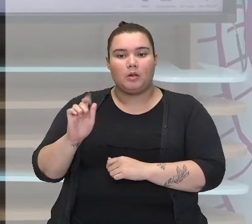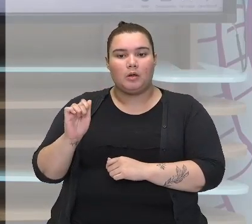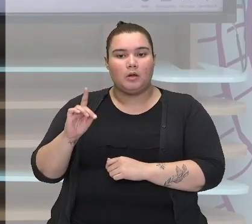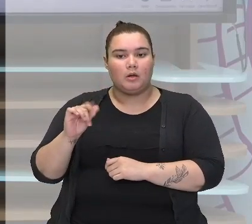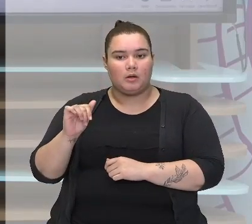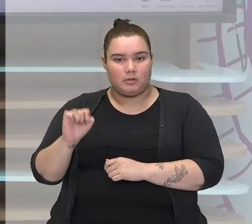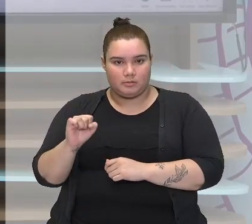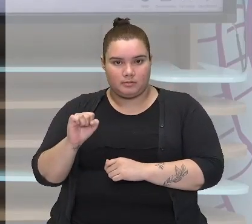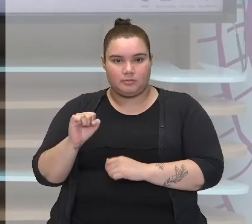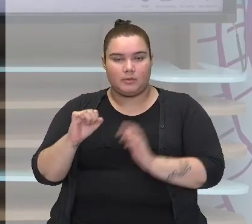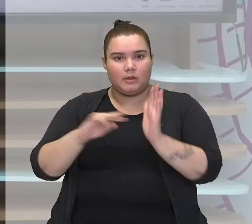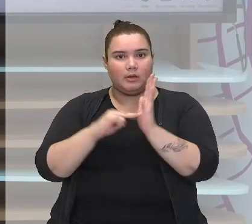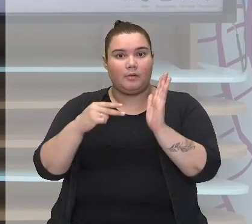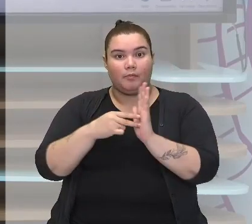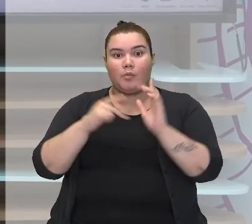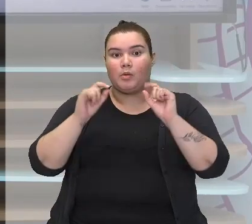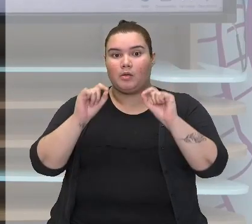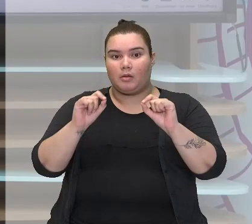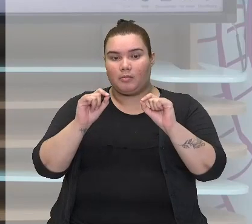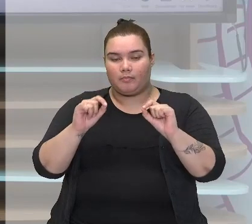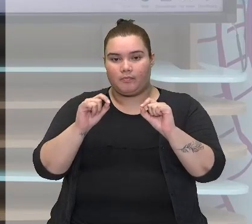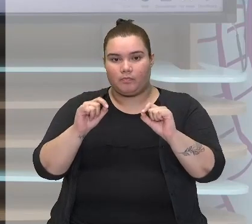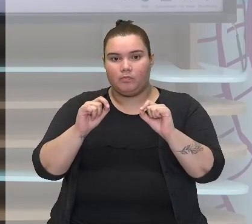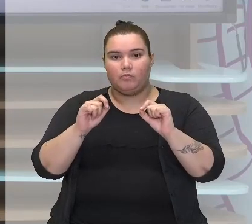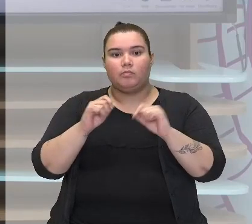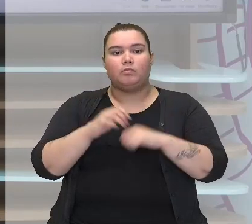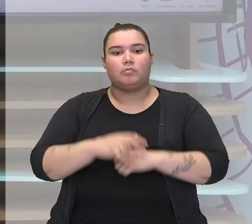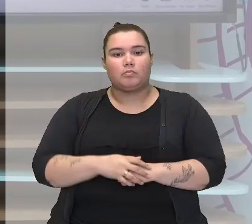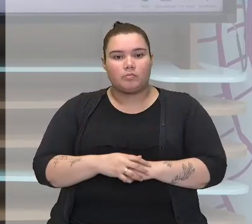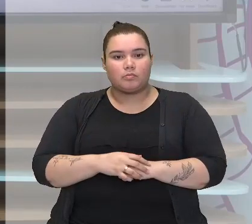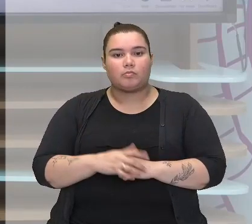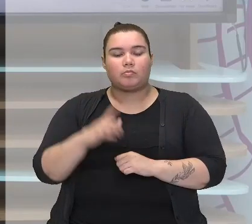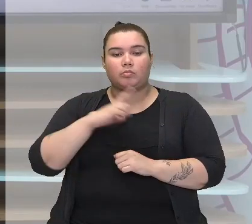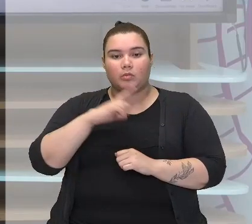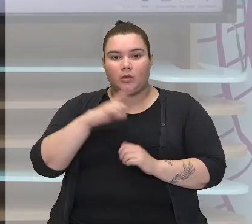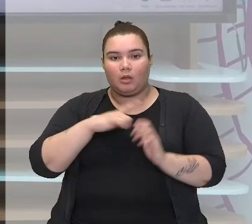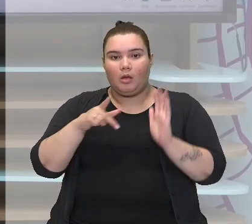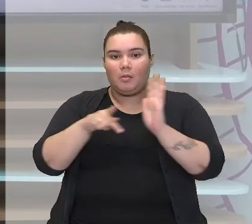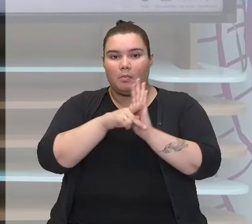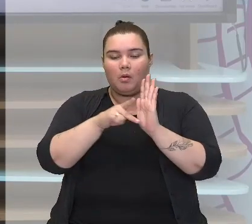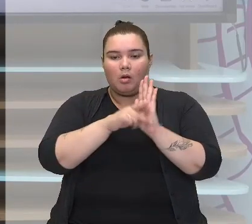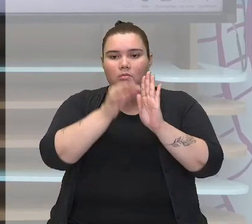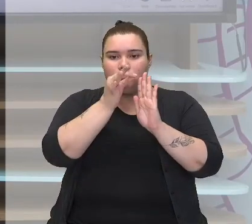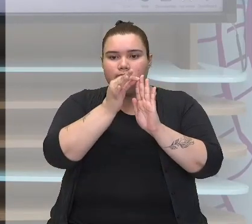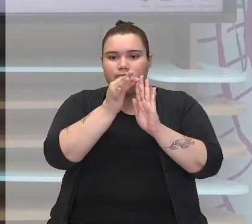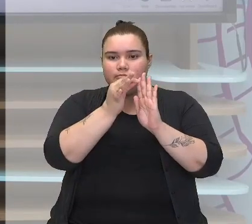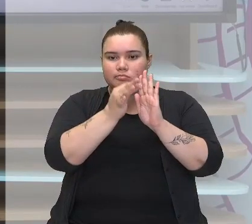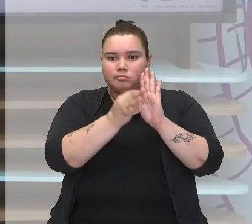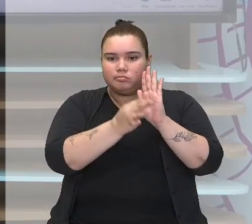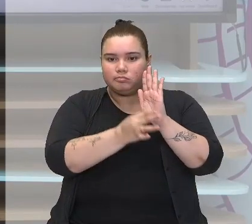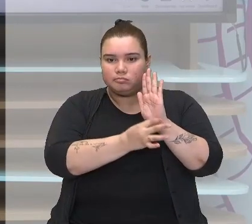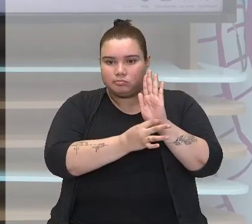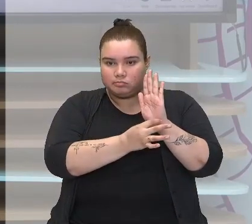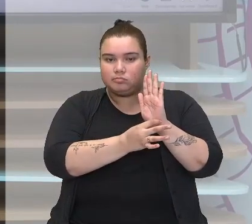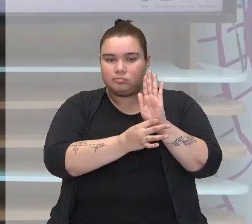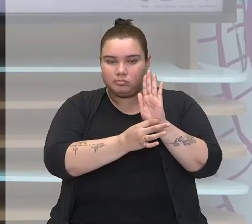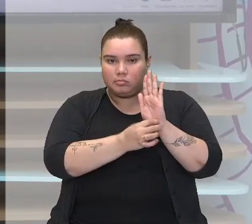prática? Significa, né, que a diagonal zona desta tela, ela possui